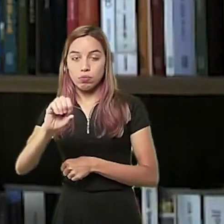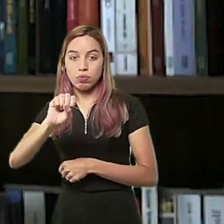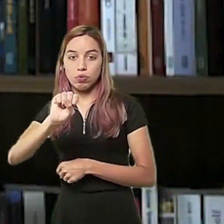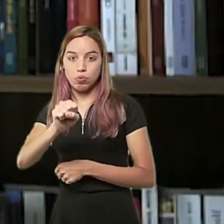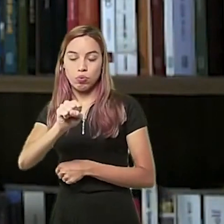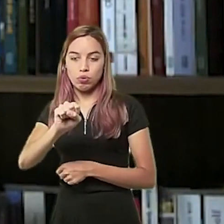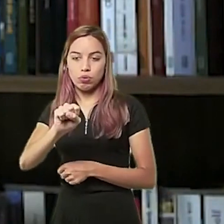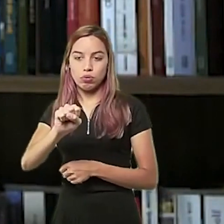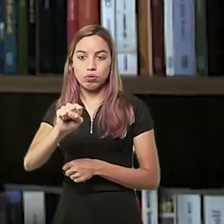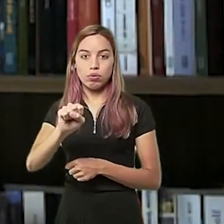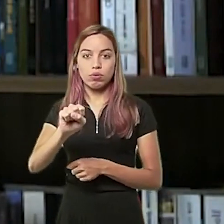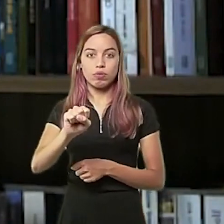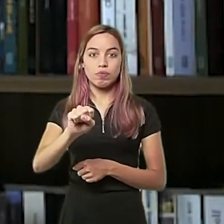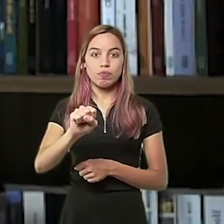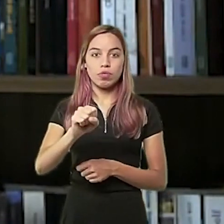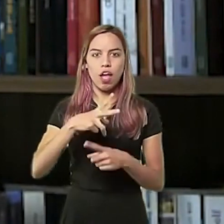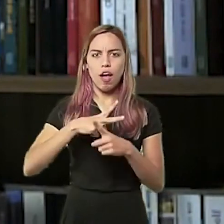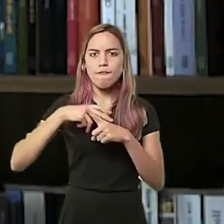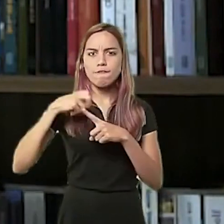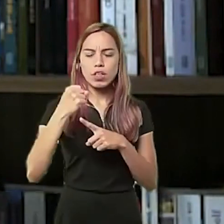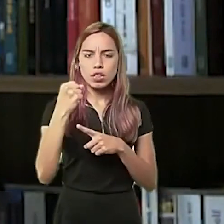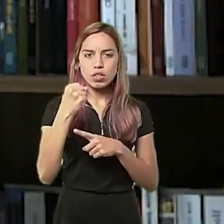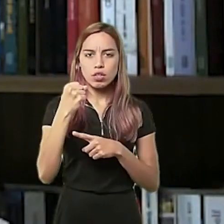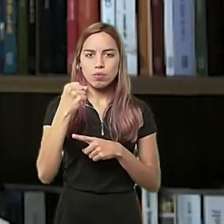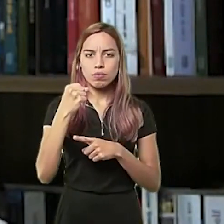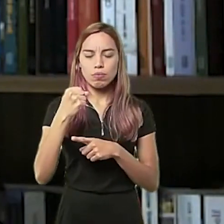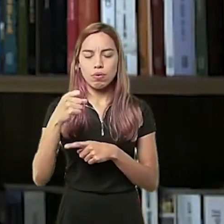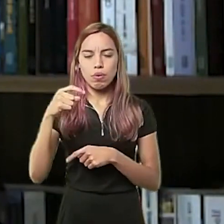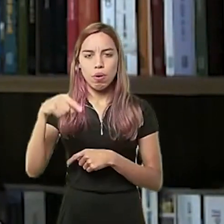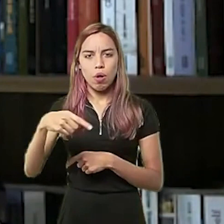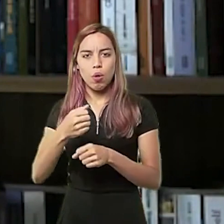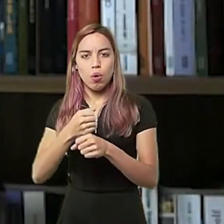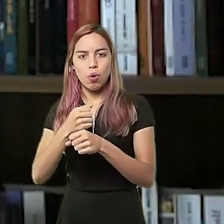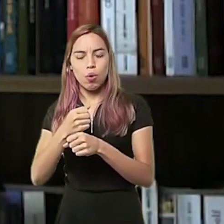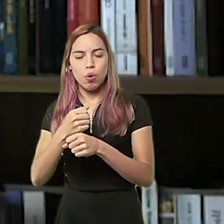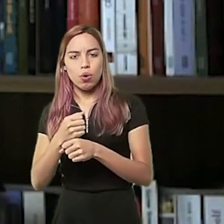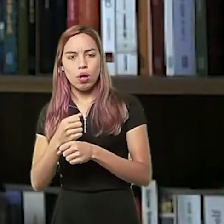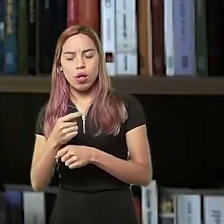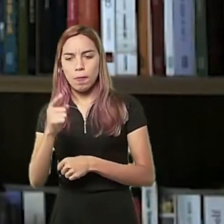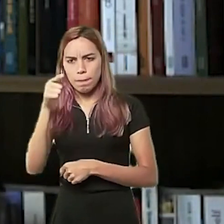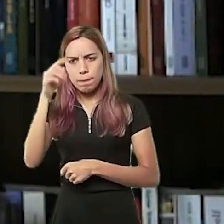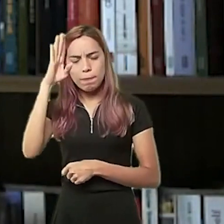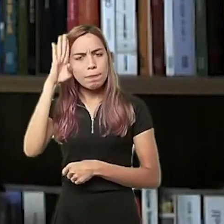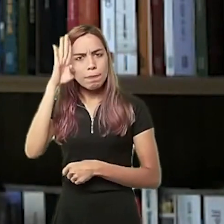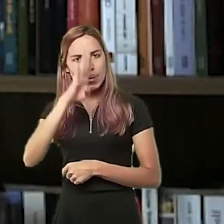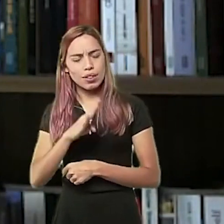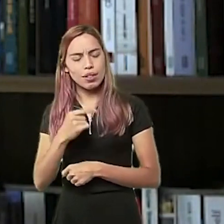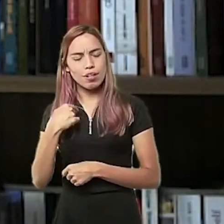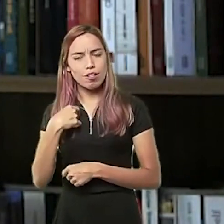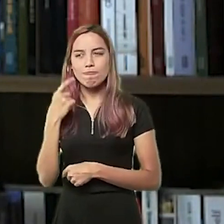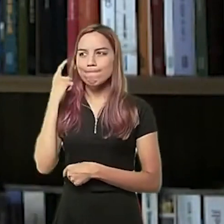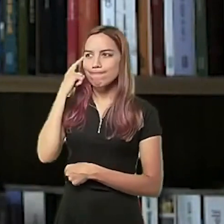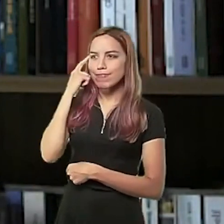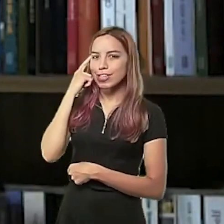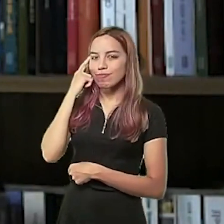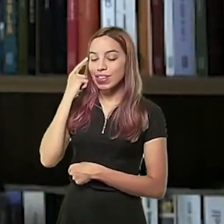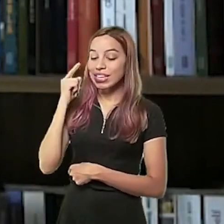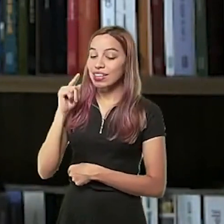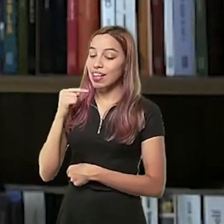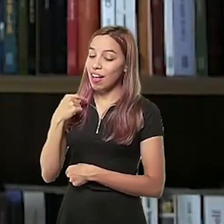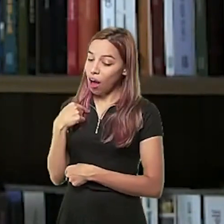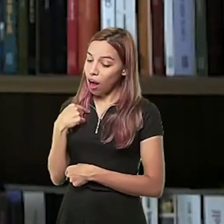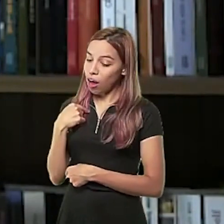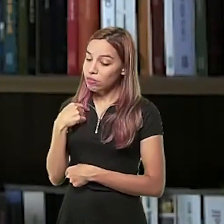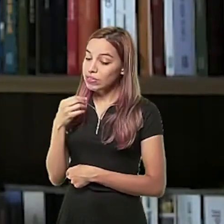Gerais, inclusive, com o livro O Rastro do Jaguar. E resolvi mandar, né? Mas foi aquele envio,